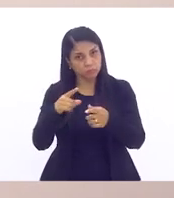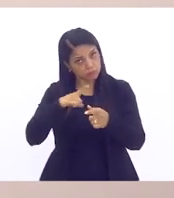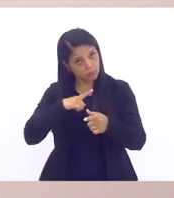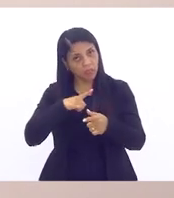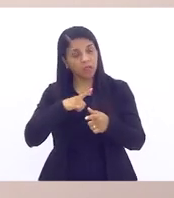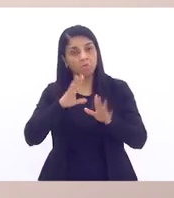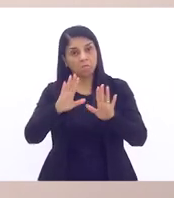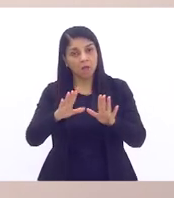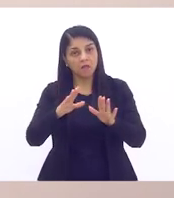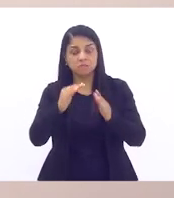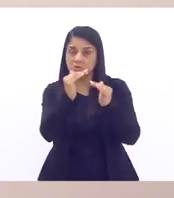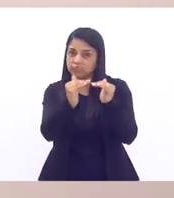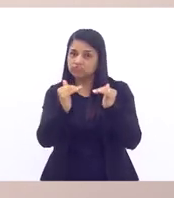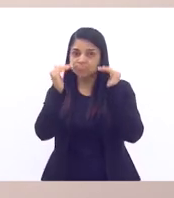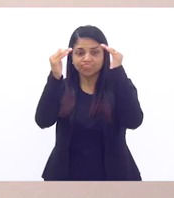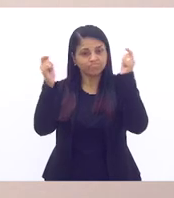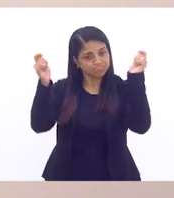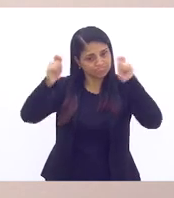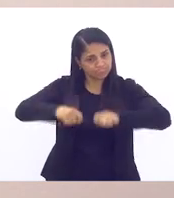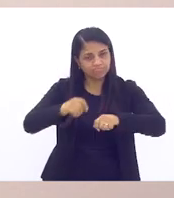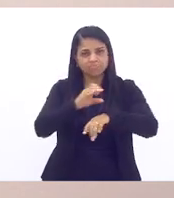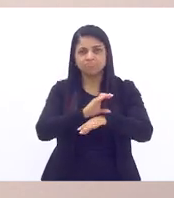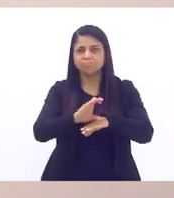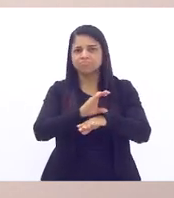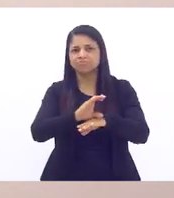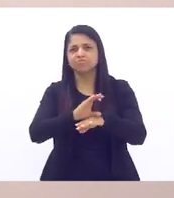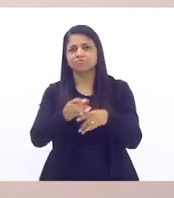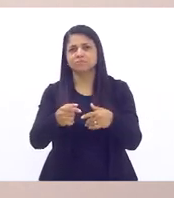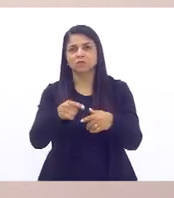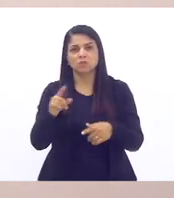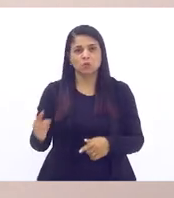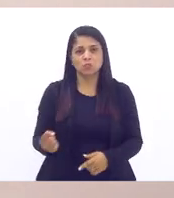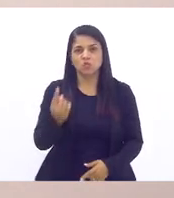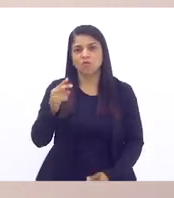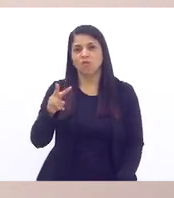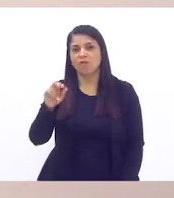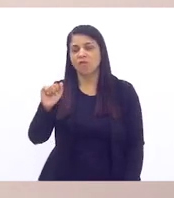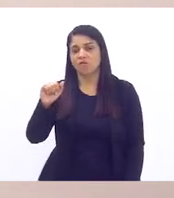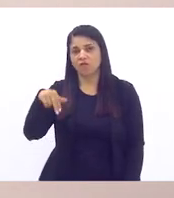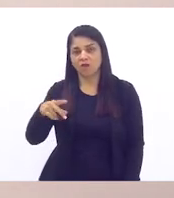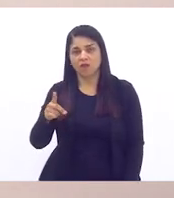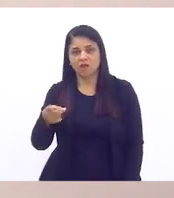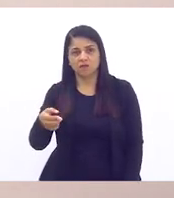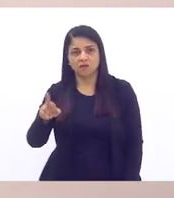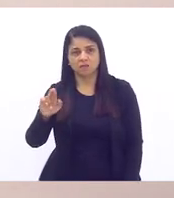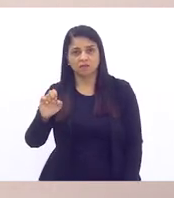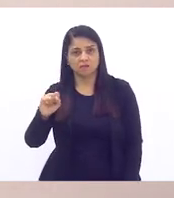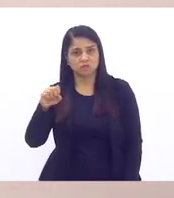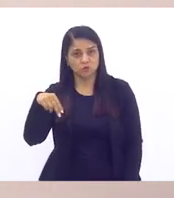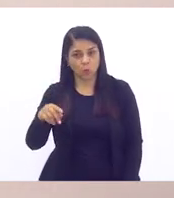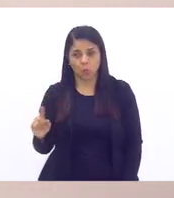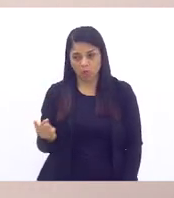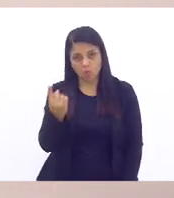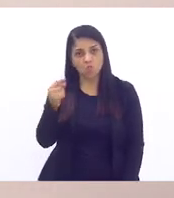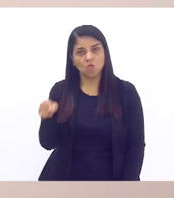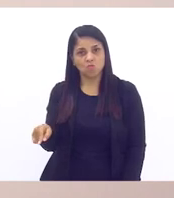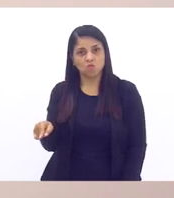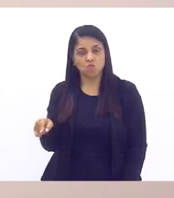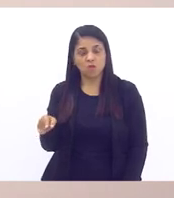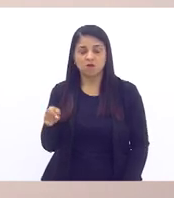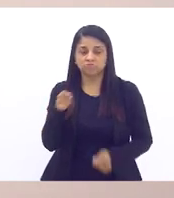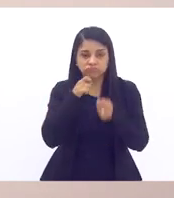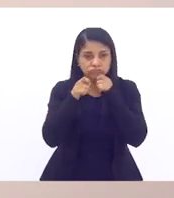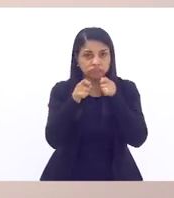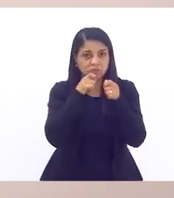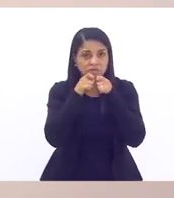é Ela é superior a isso a qualquer tipo de limitação e o Anderson é um exemplo disso Como você mesmo disse que muitos momentos ele chega para as